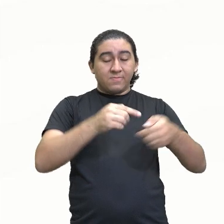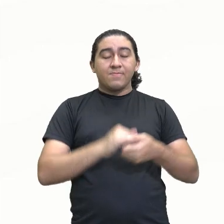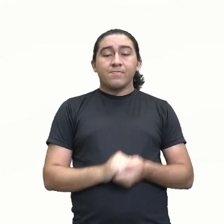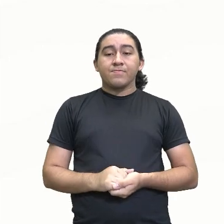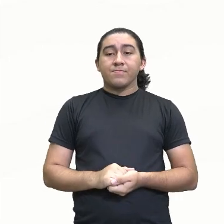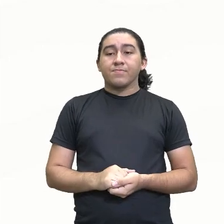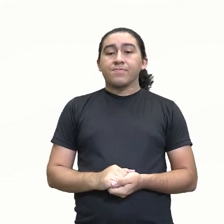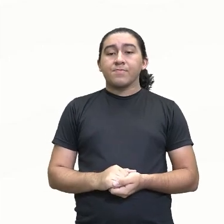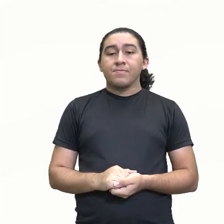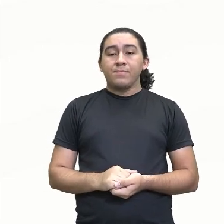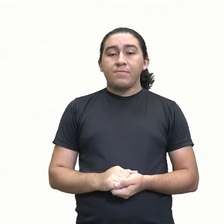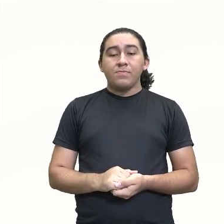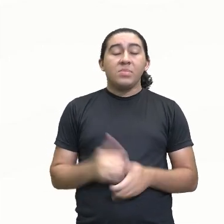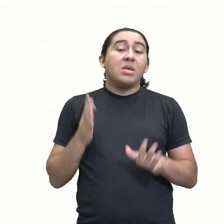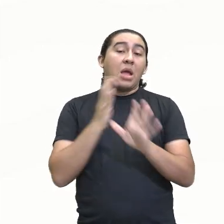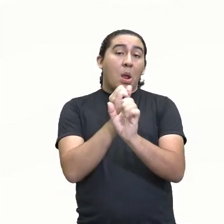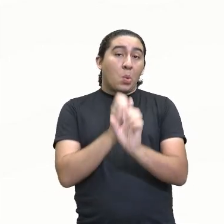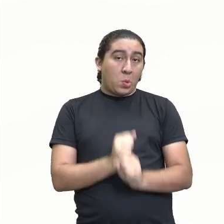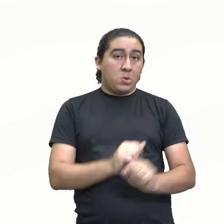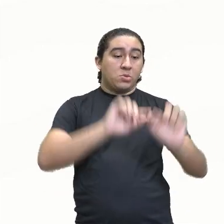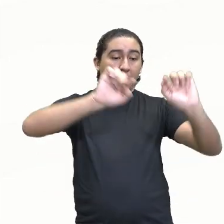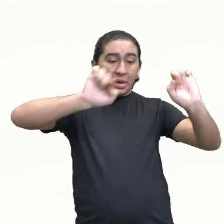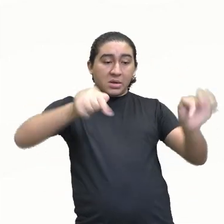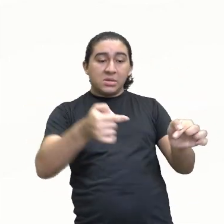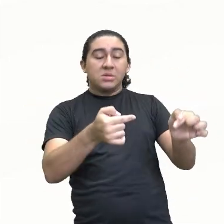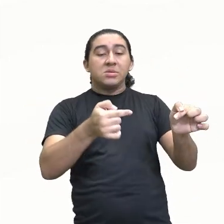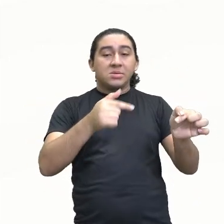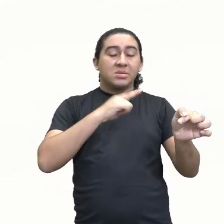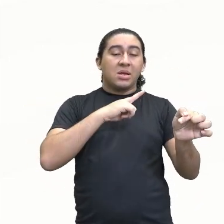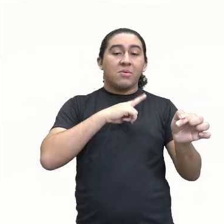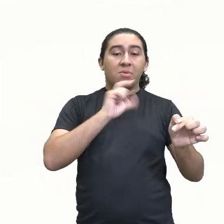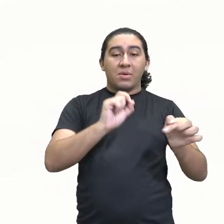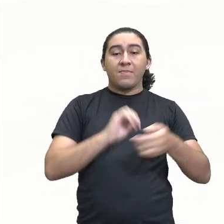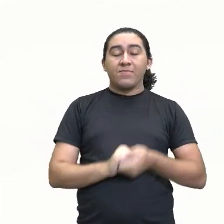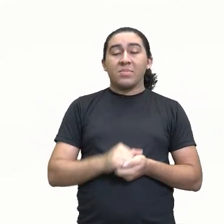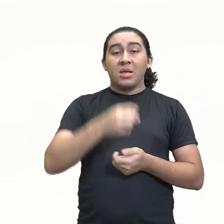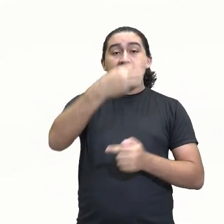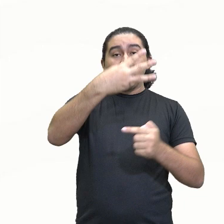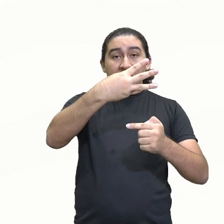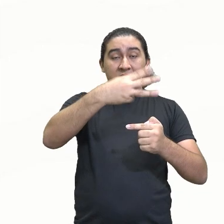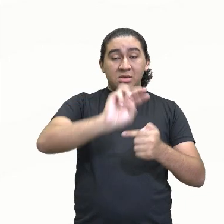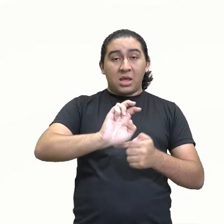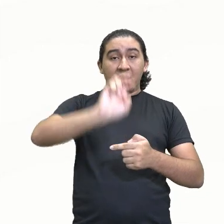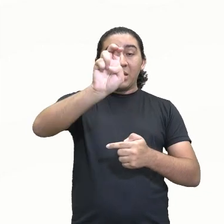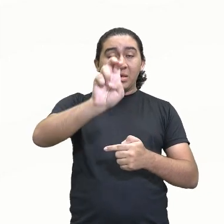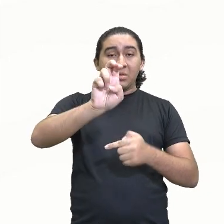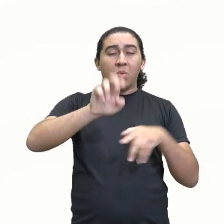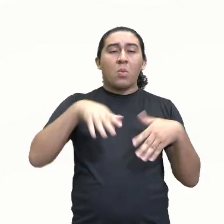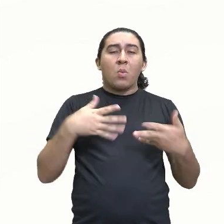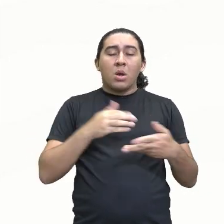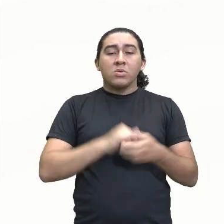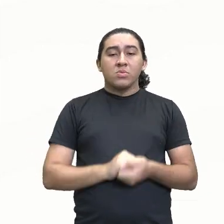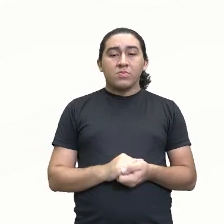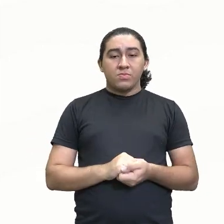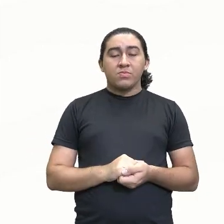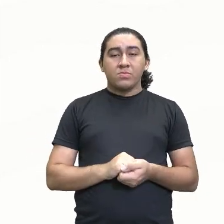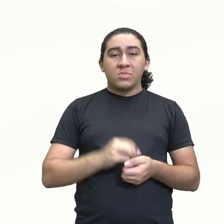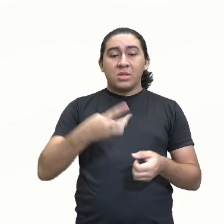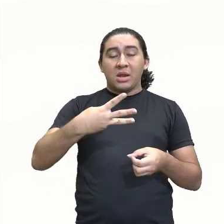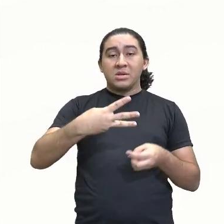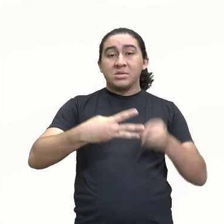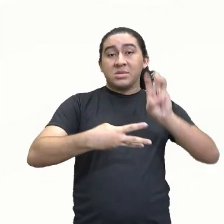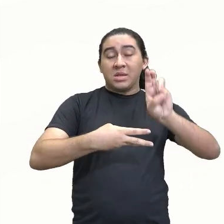ok? Então, resolvendo o que tem dentro do parênteses, 3 à quinta, 3 vezes ele mesmo 5